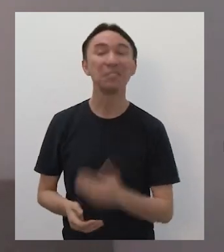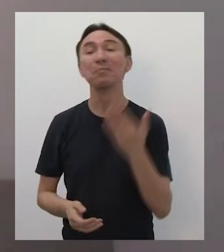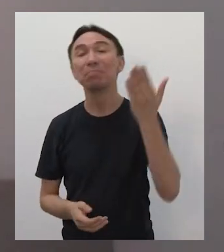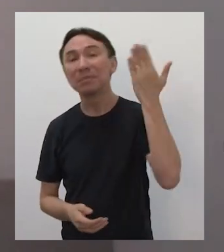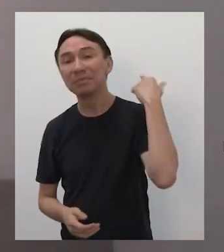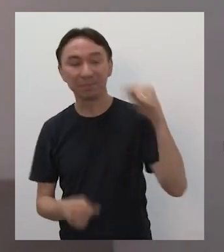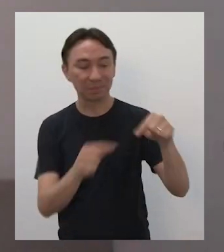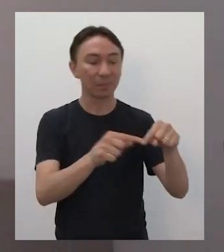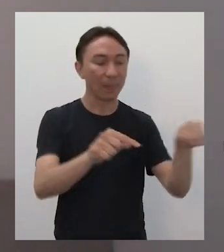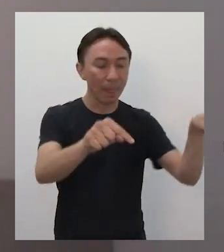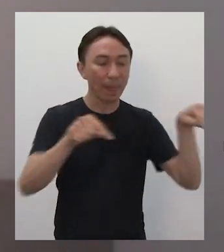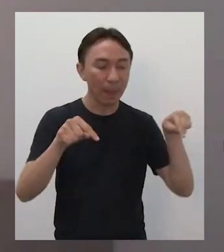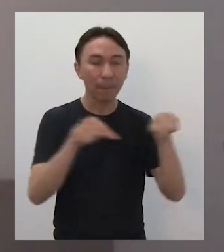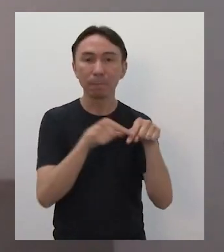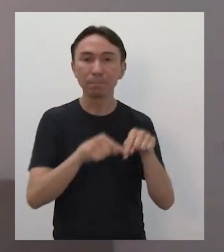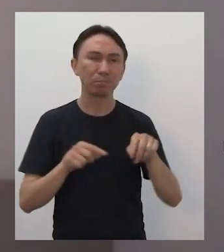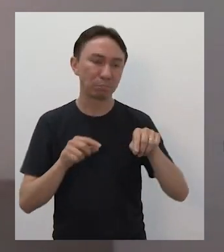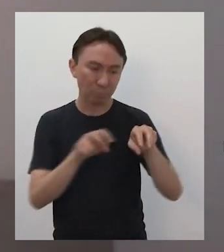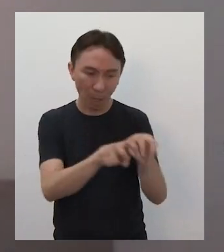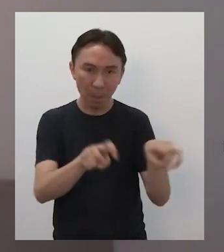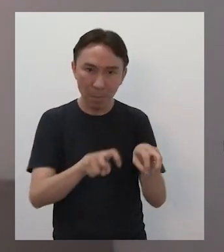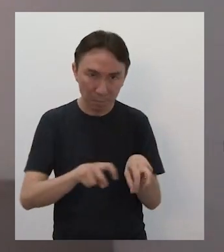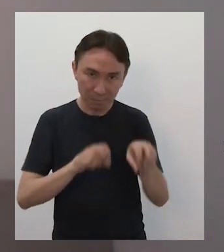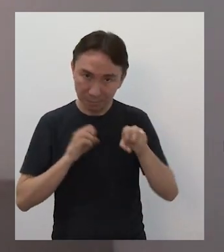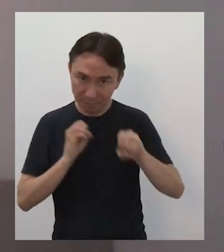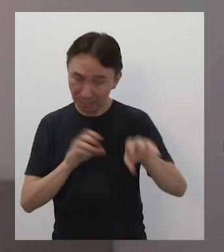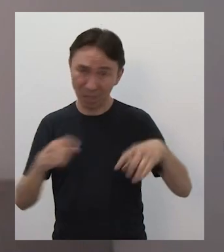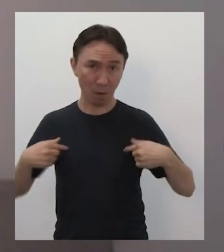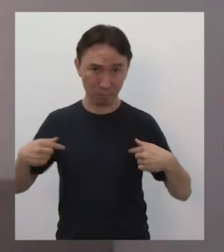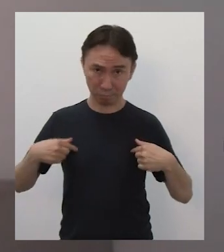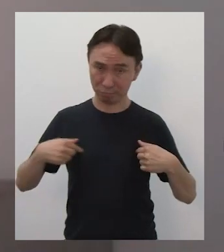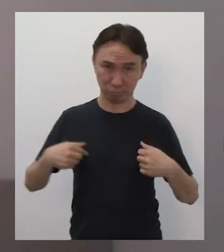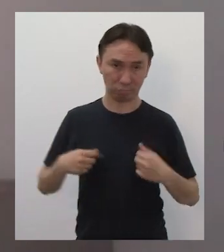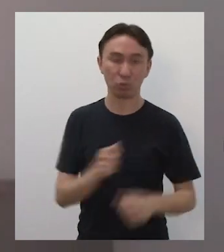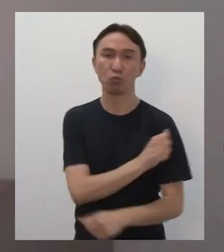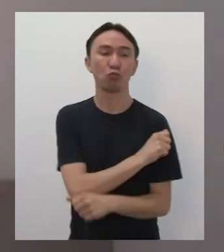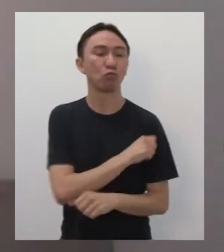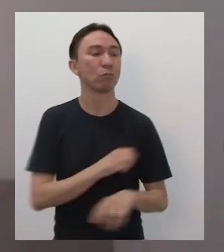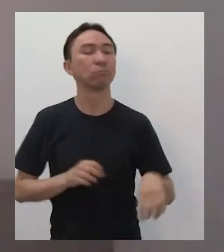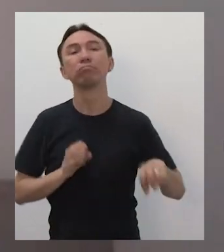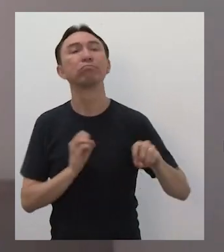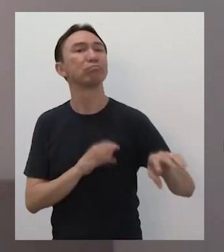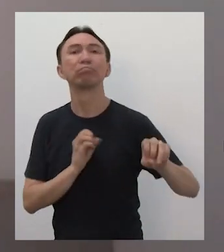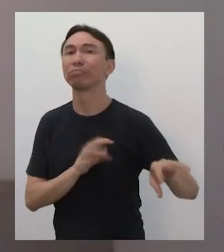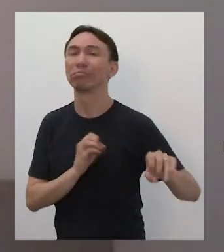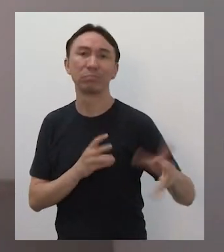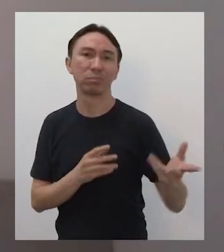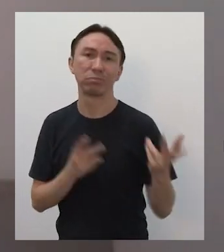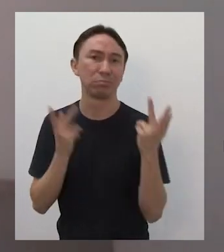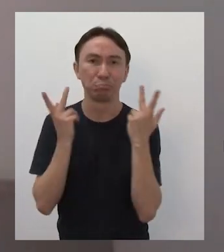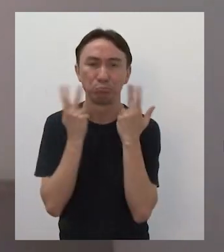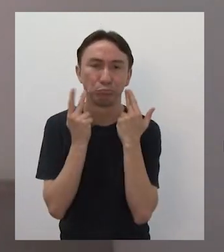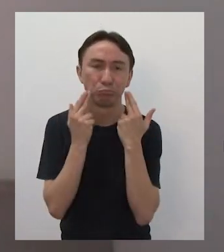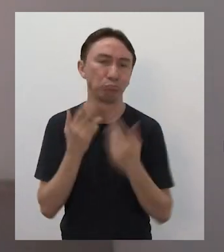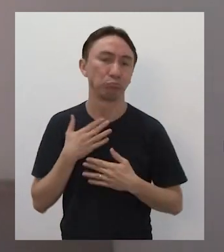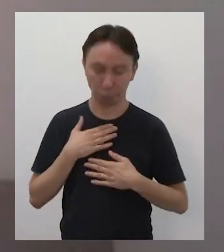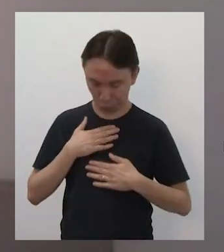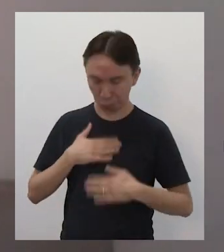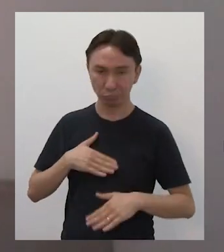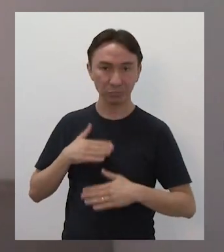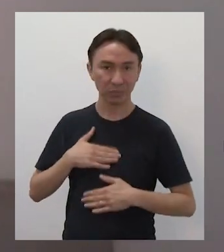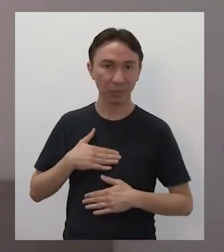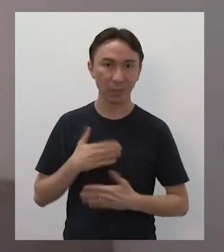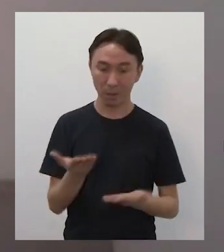Falar para os meus estudantes, para mim, era tranquilo. Era uma zona de conforto. Hoje eu estou aqui, já não é minha zona de